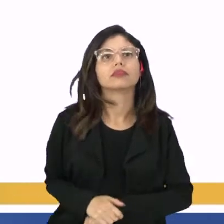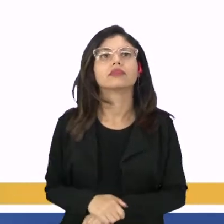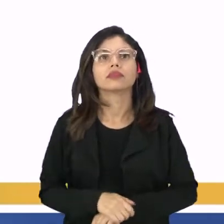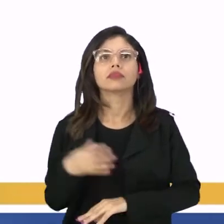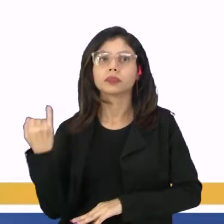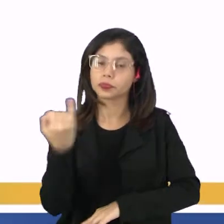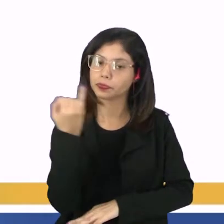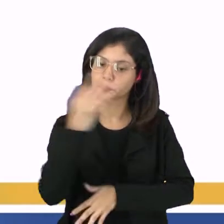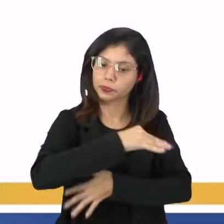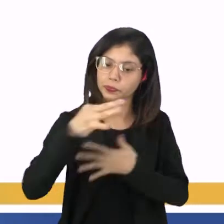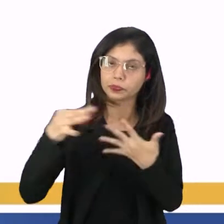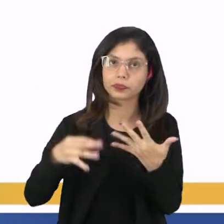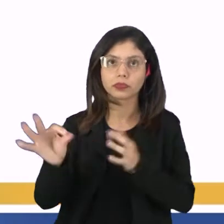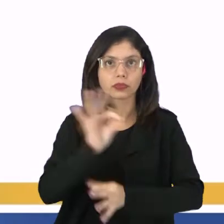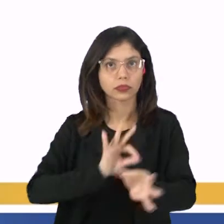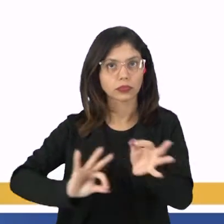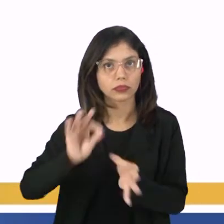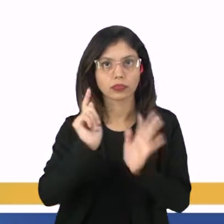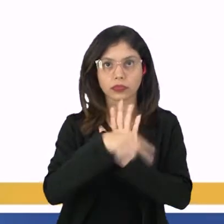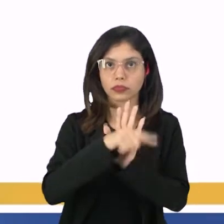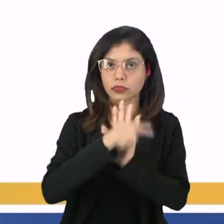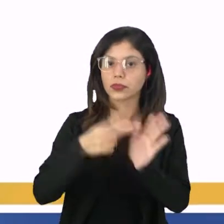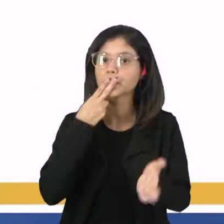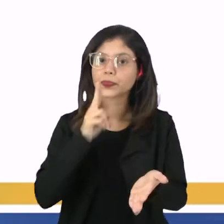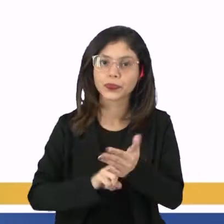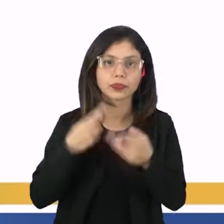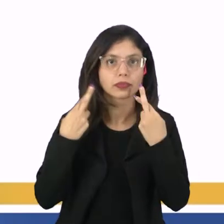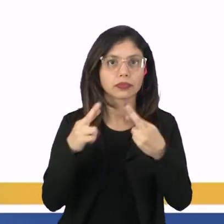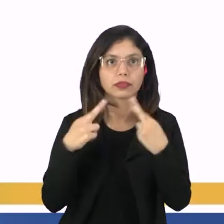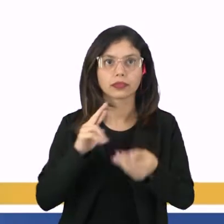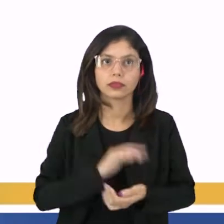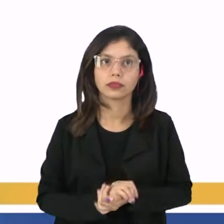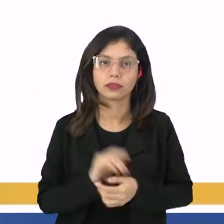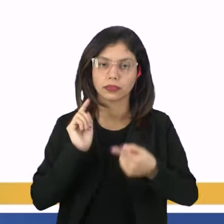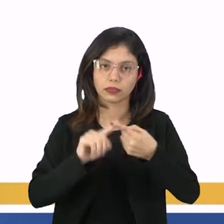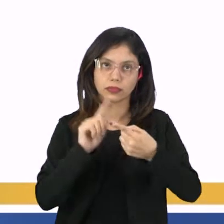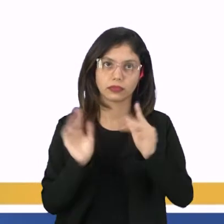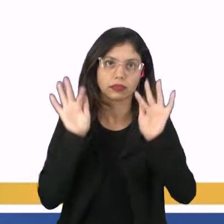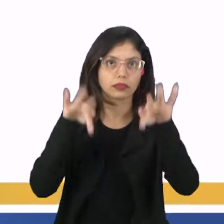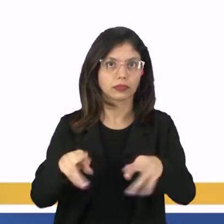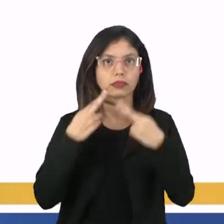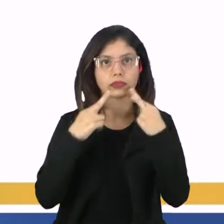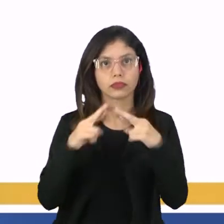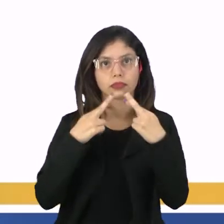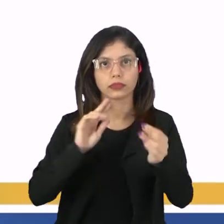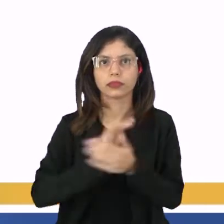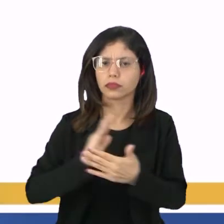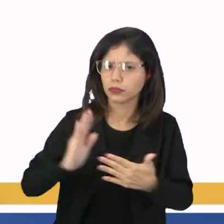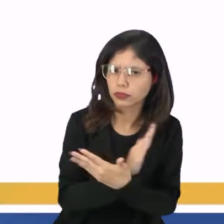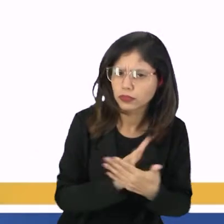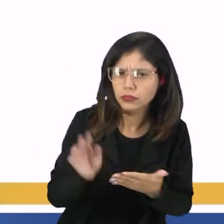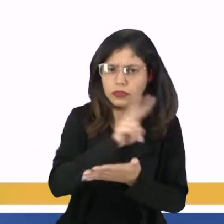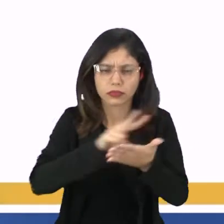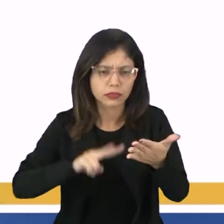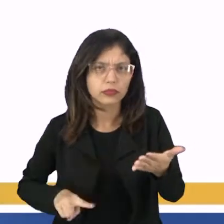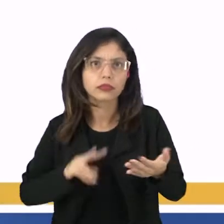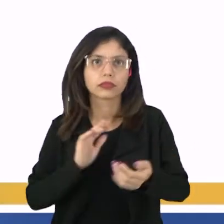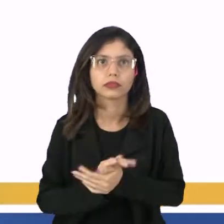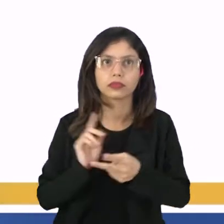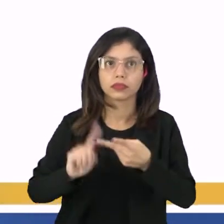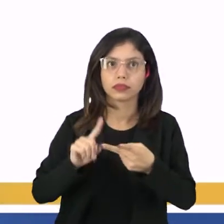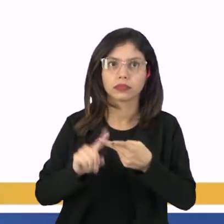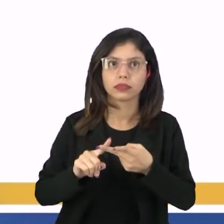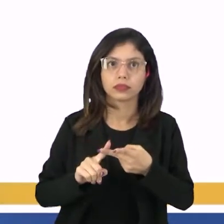principais aspectos e elementos que organizam o gênero carta de reclamação são: primeiro, finalidade de reclamar;